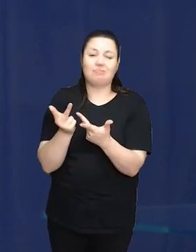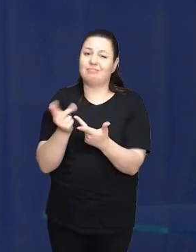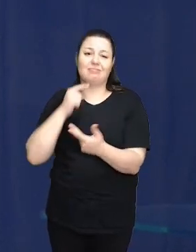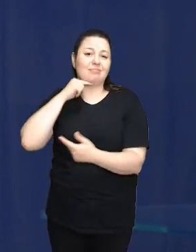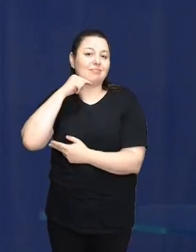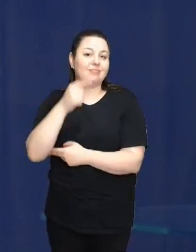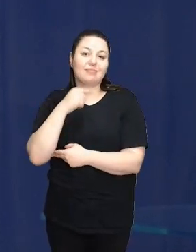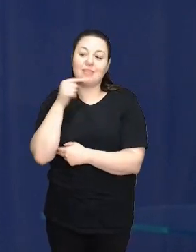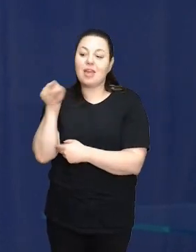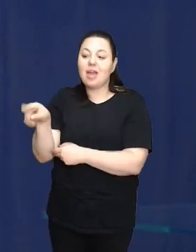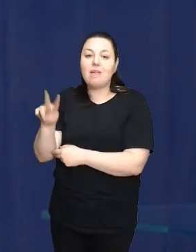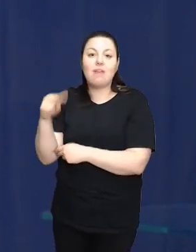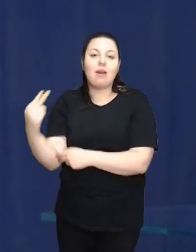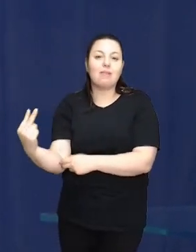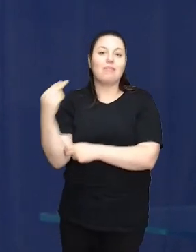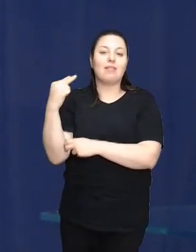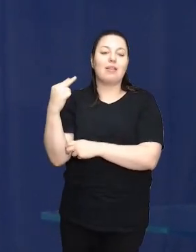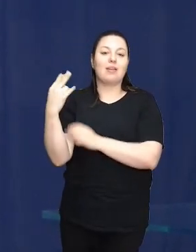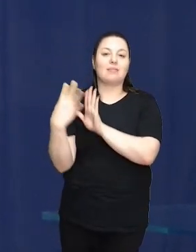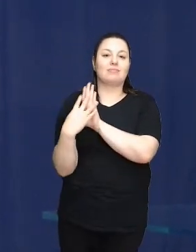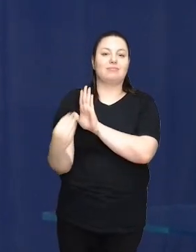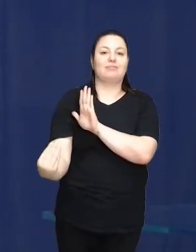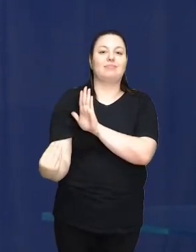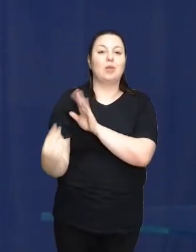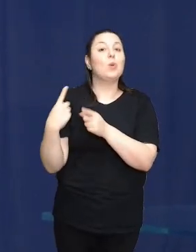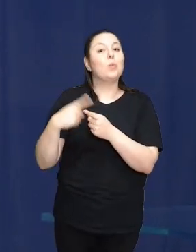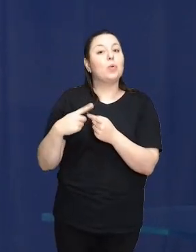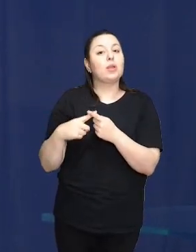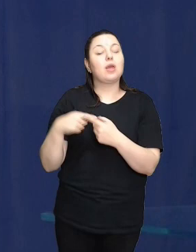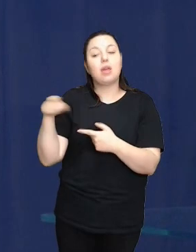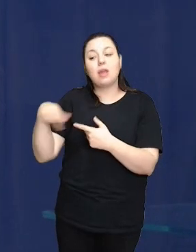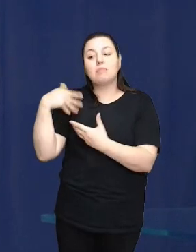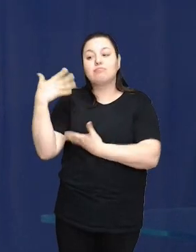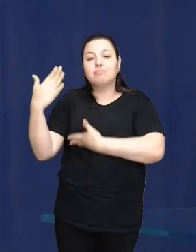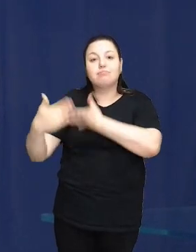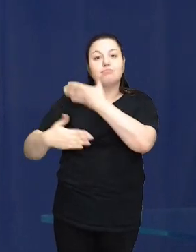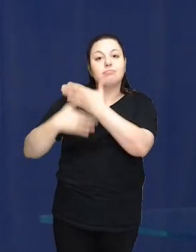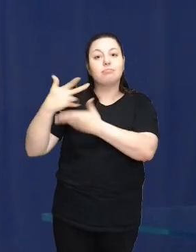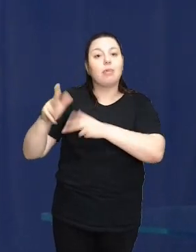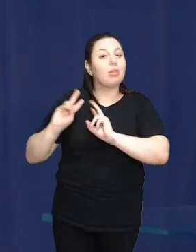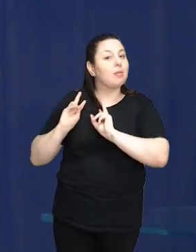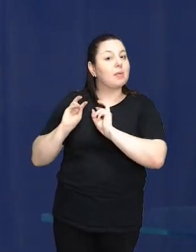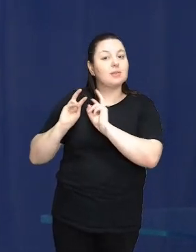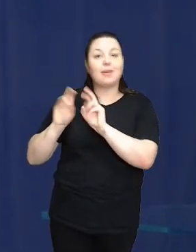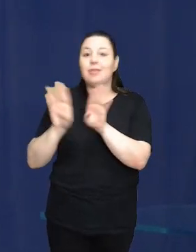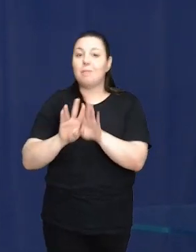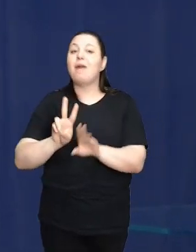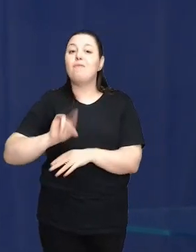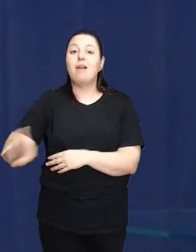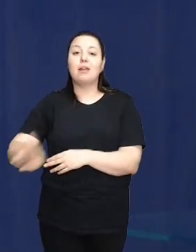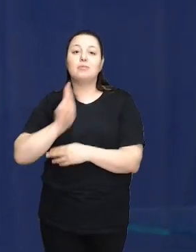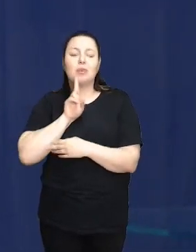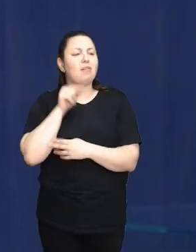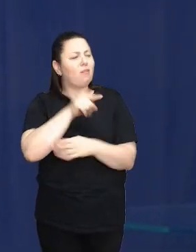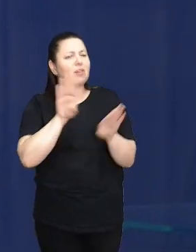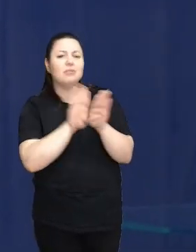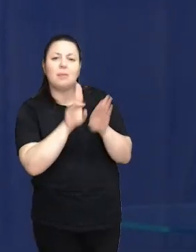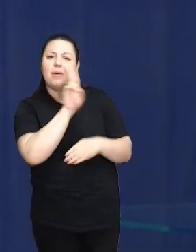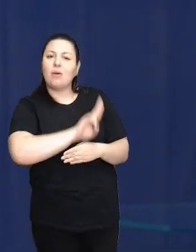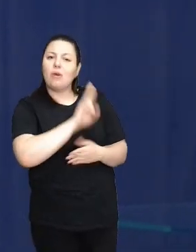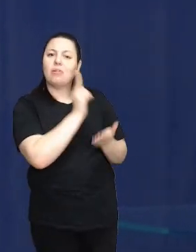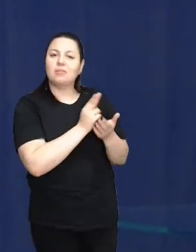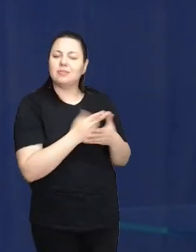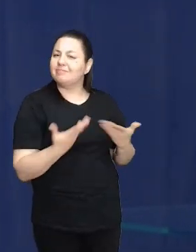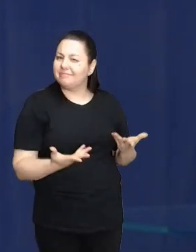meses. A certa altura ele vai falar, você está o tempo inteiro, eu não posso por quê? Né? Quem tem filho mais velho, eu acho que já deve enfrentar isso. Mas, no geral, eu